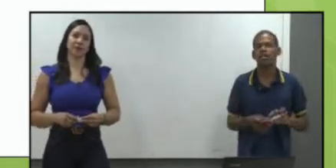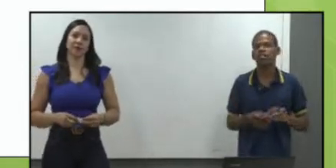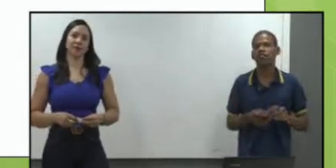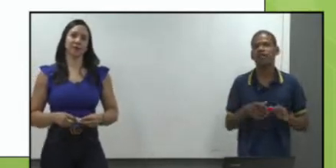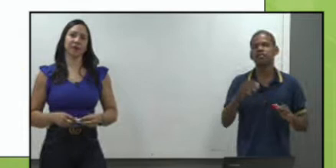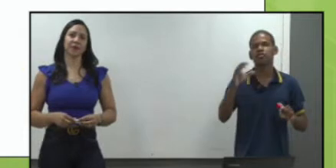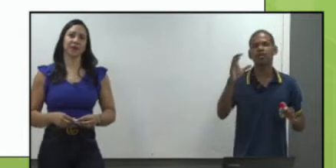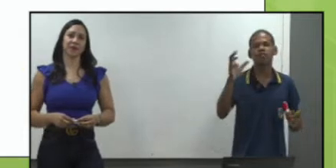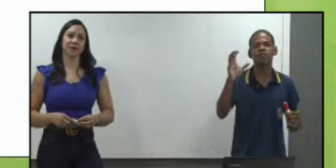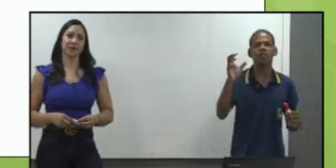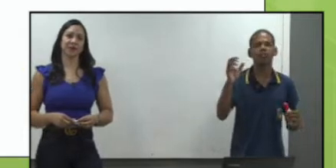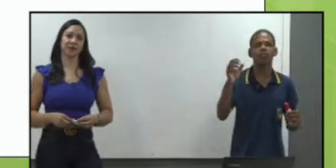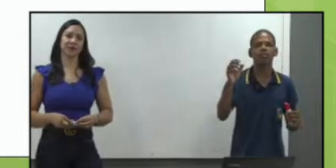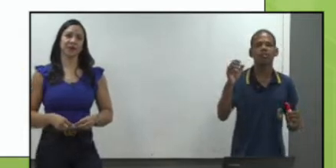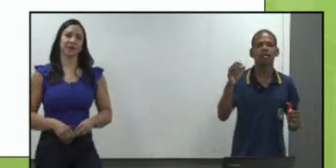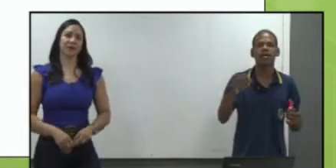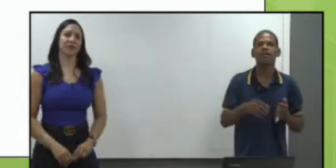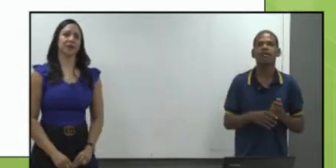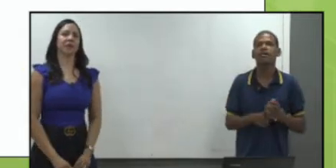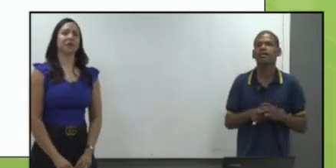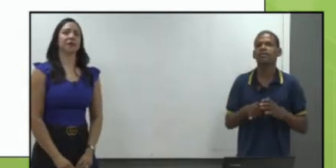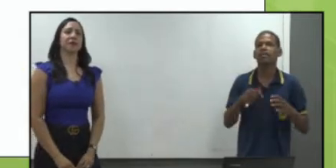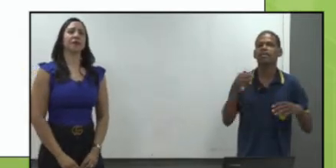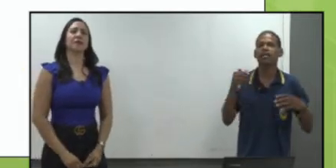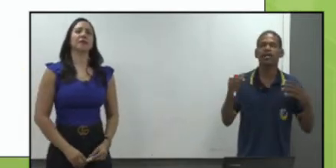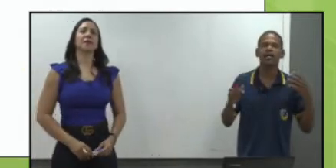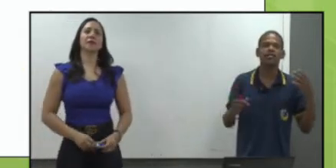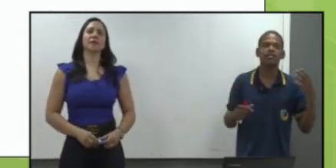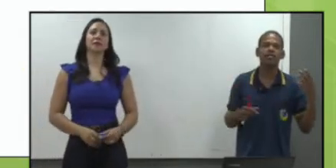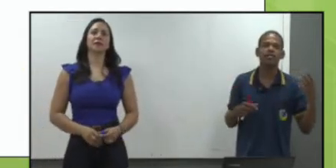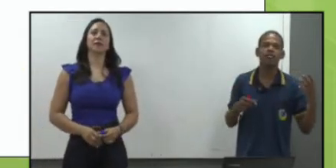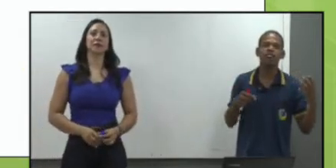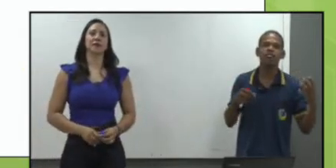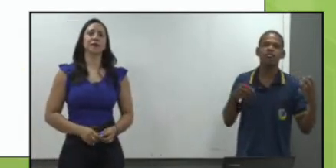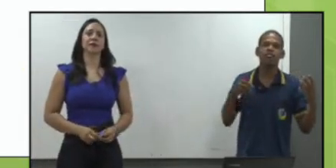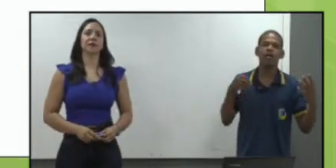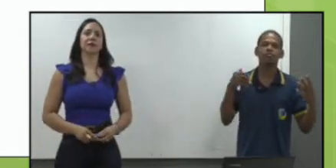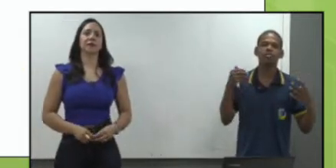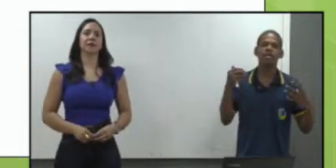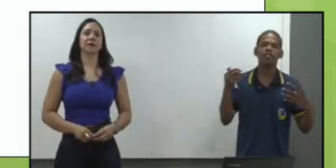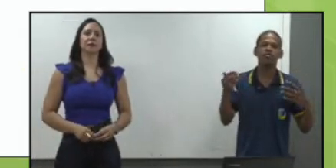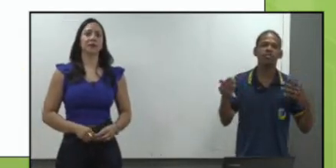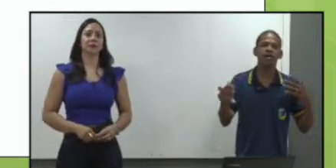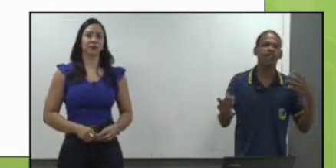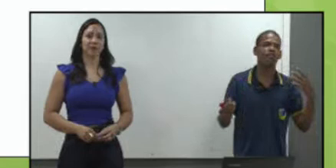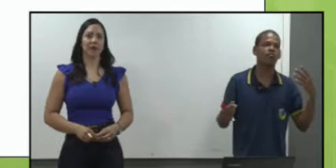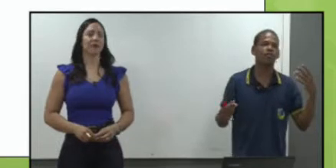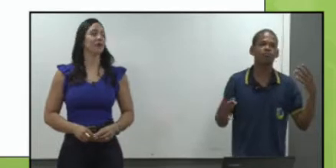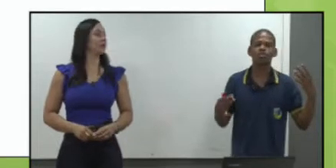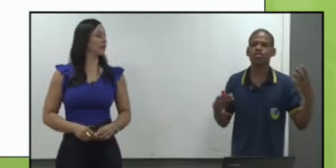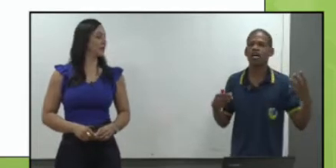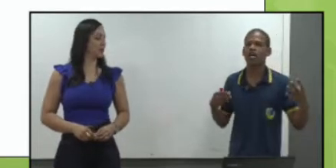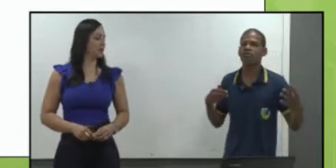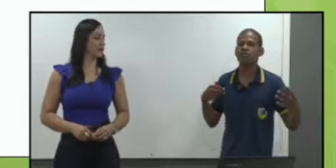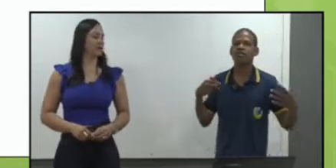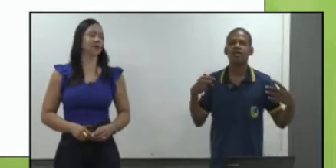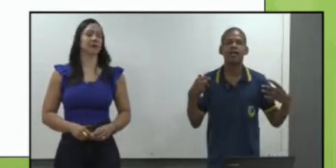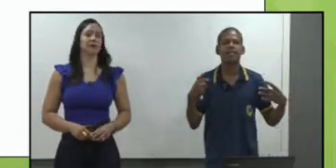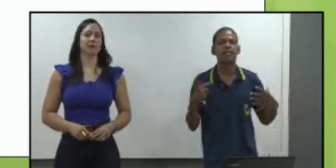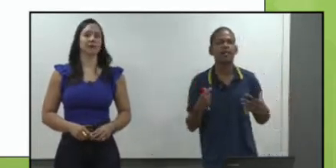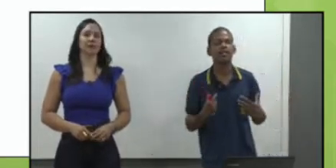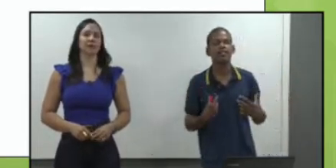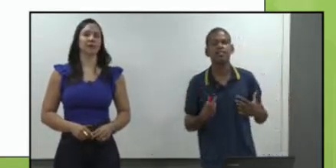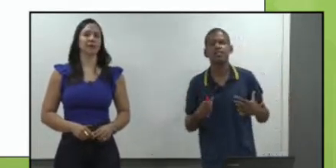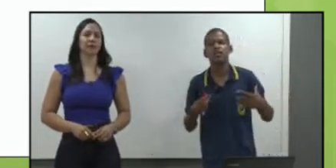seguinte, a gente vai só explanar um pouquinho, tá? A dança na Grécia, como as mulheres usavam o charme,